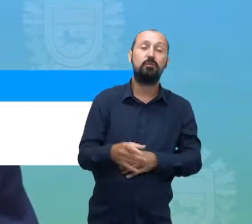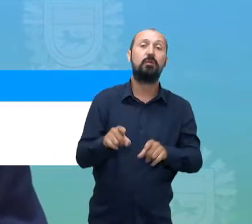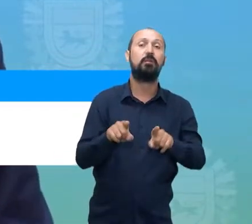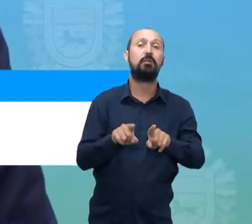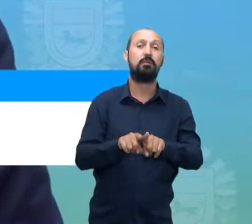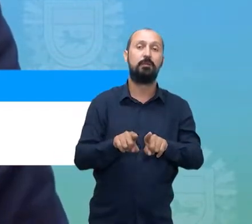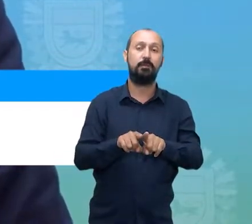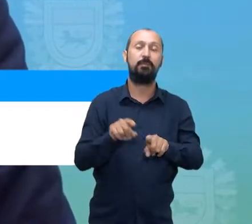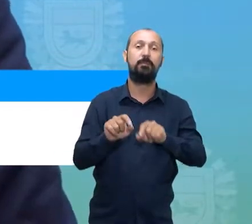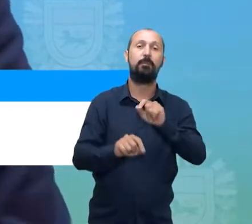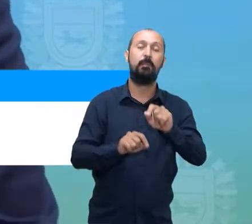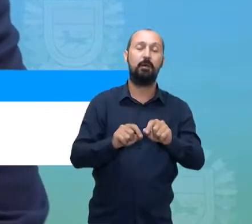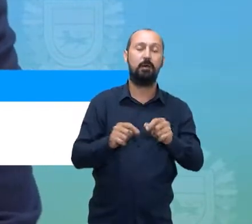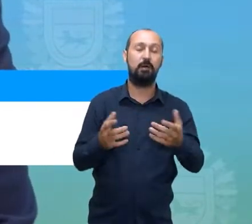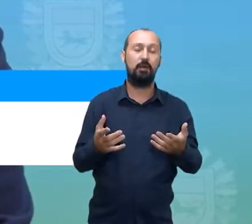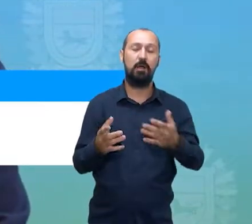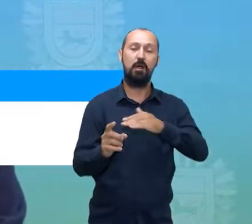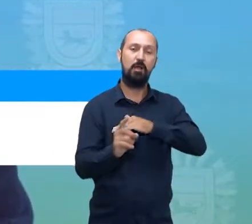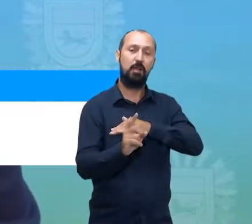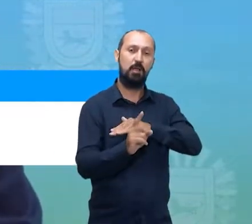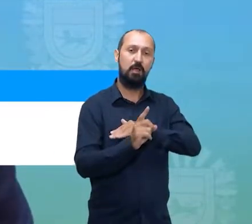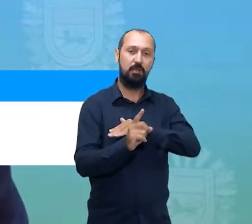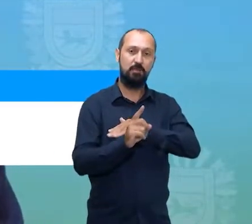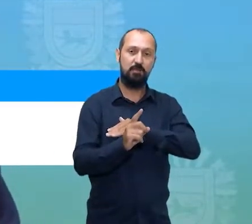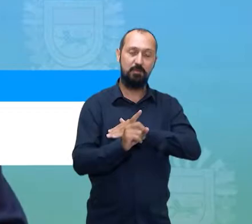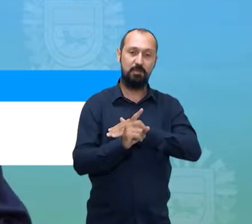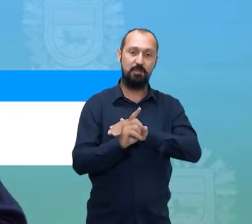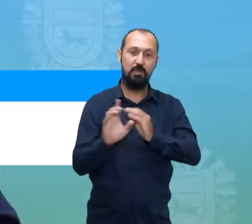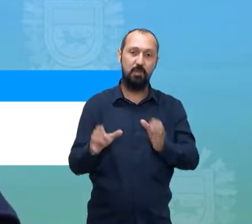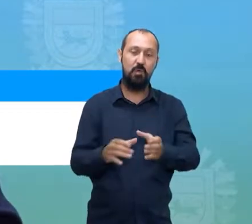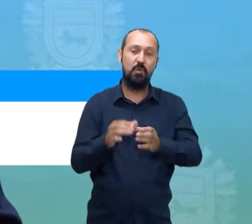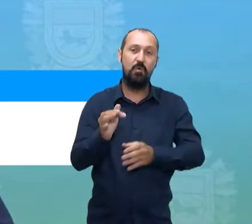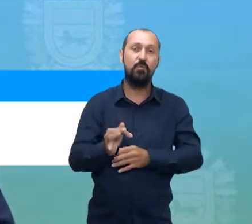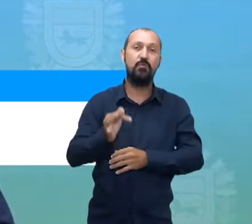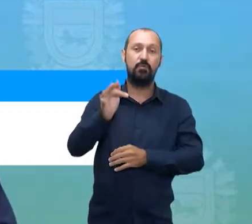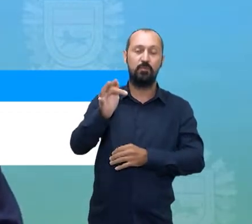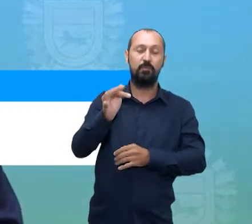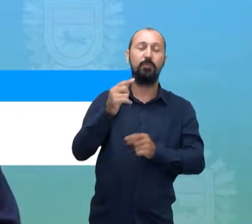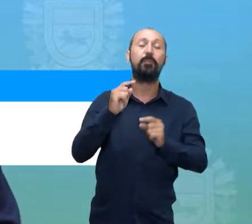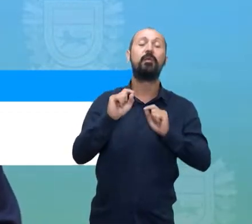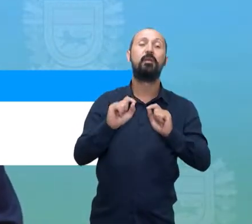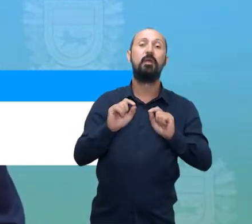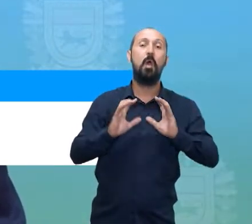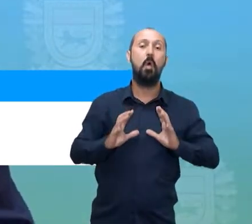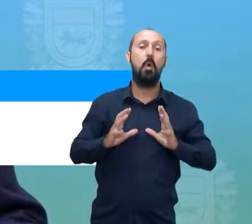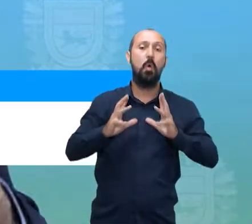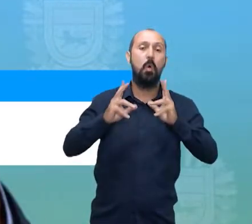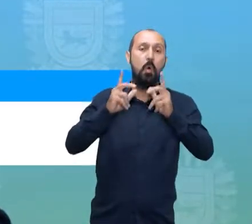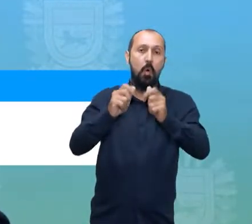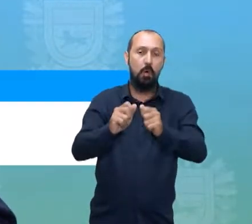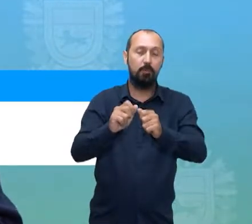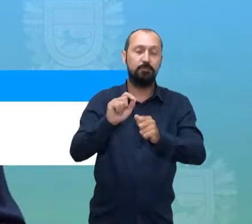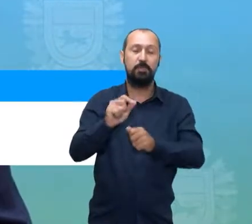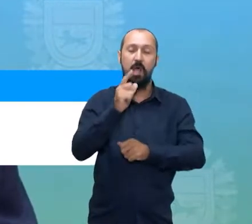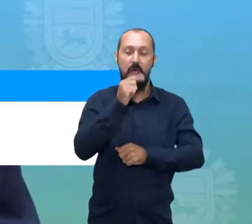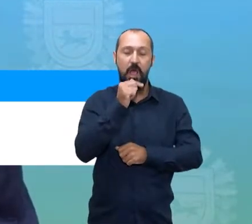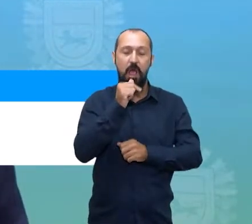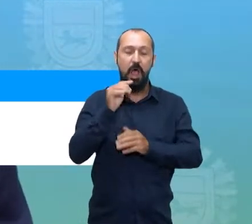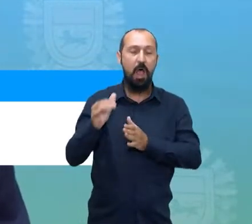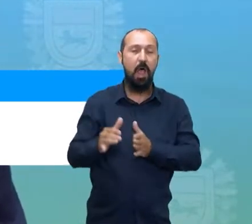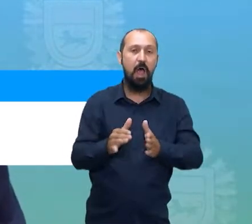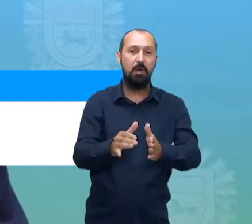também a atender as futuras gerações, para que todos tenhamos a água